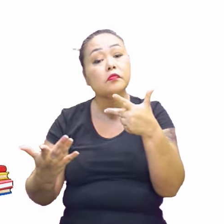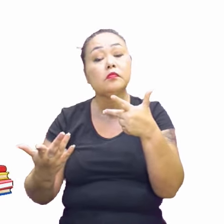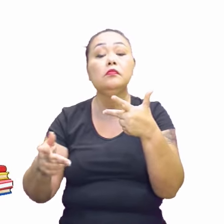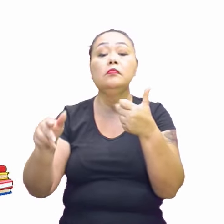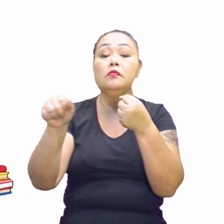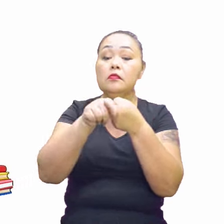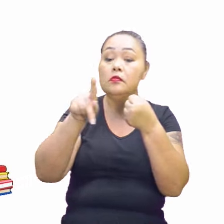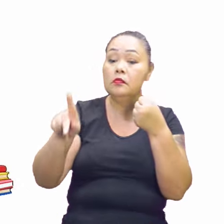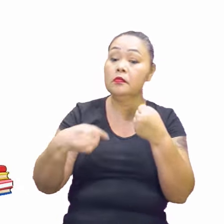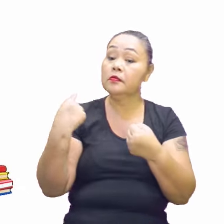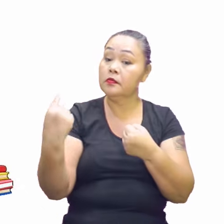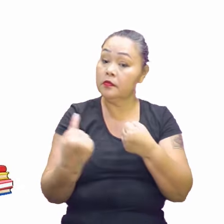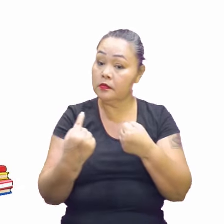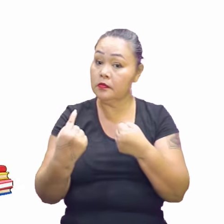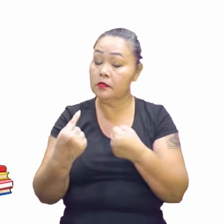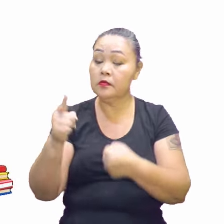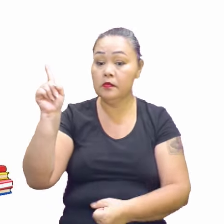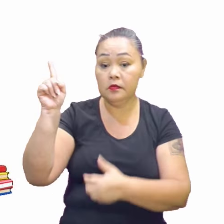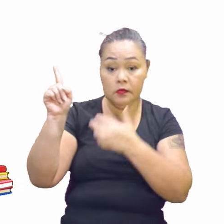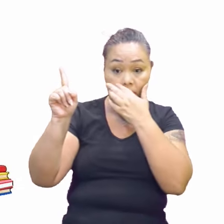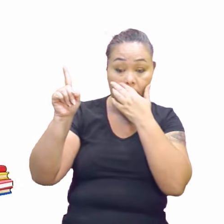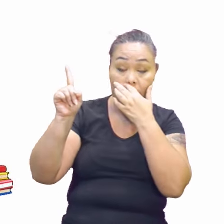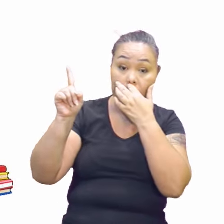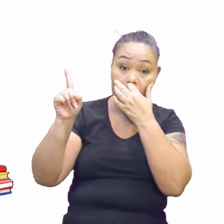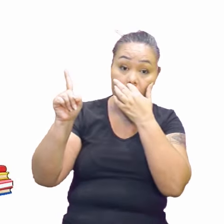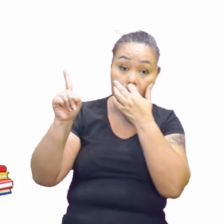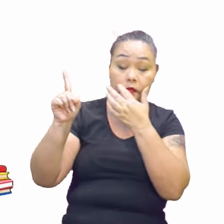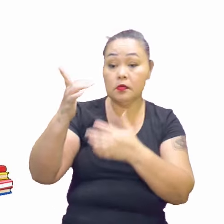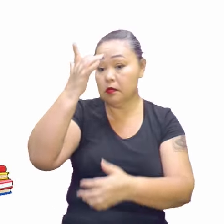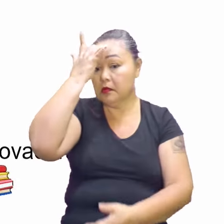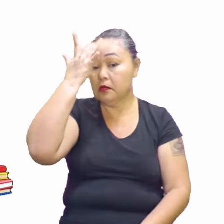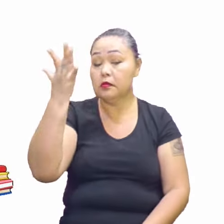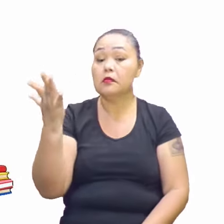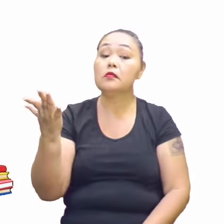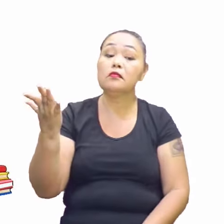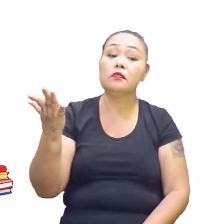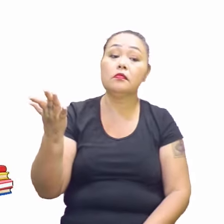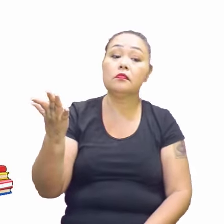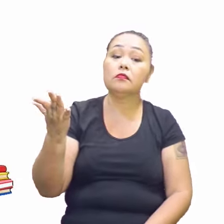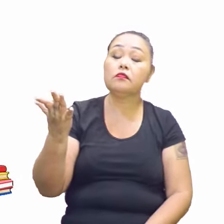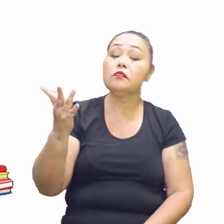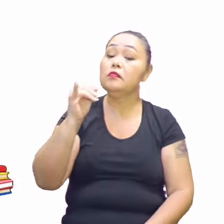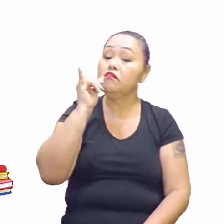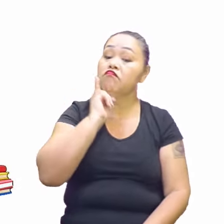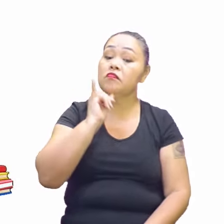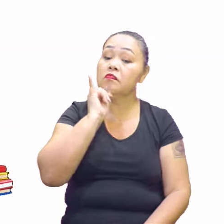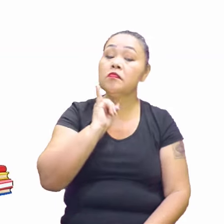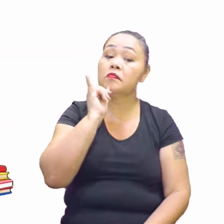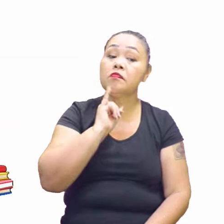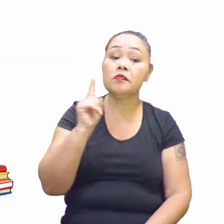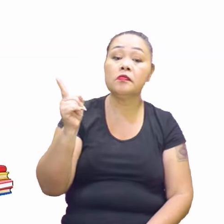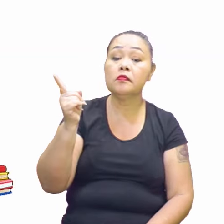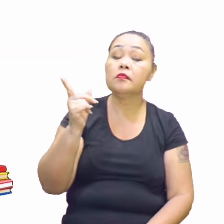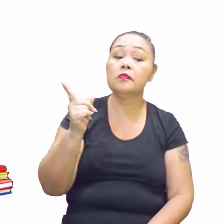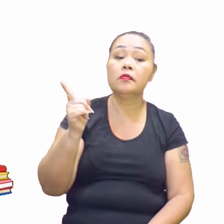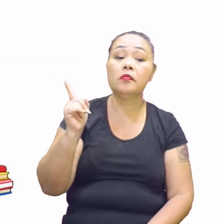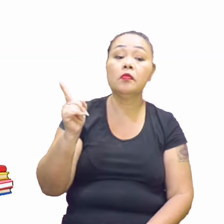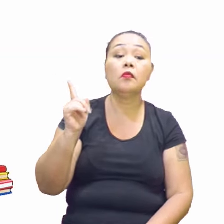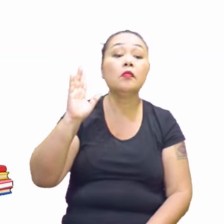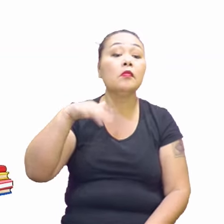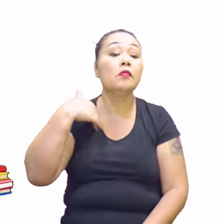o pronome pessoal. E aí fica sempre mais fácil para vocês quando segue os exemplos. Percebe? Olha